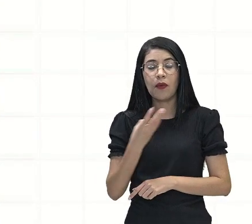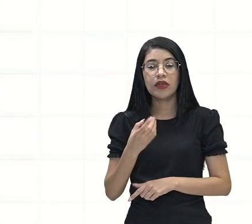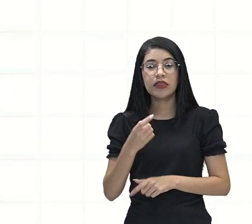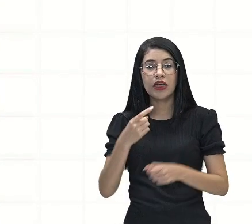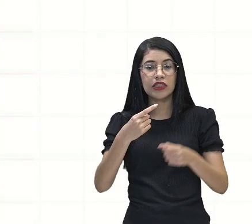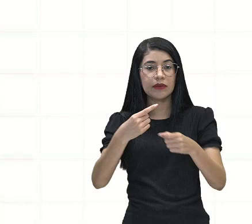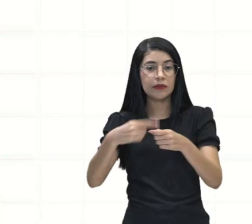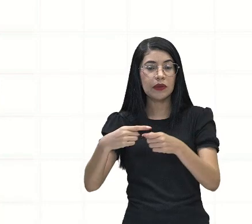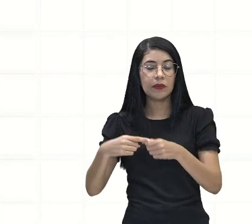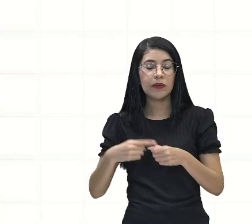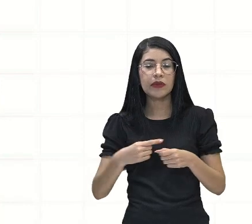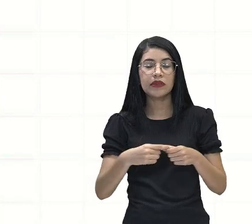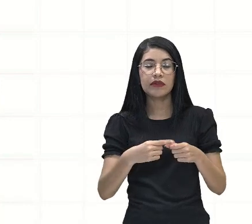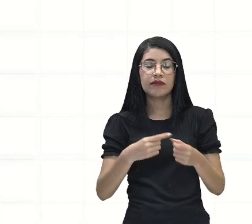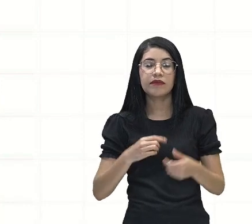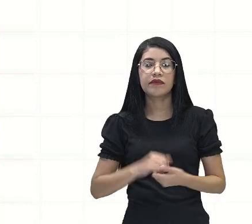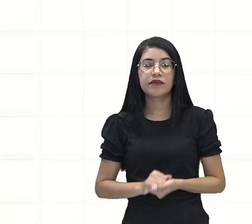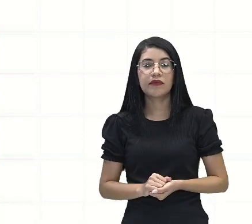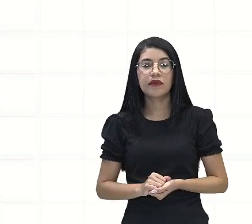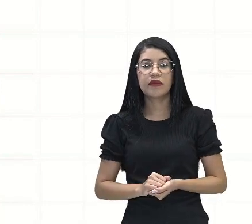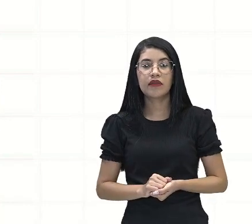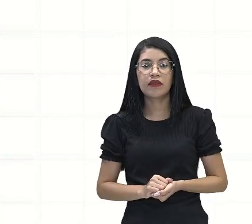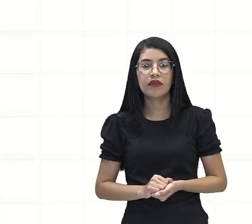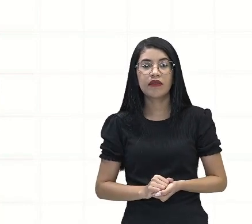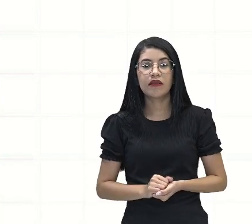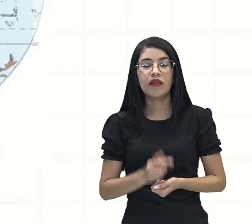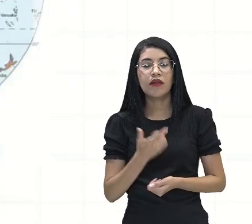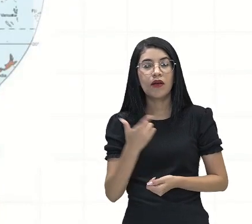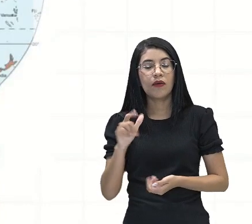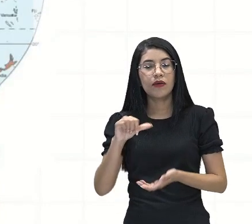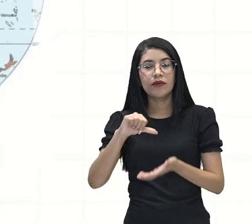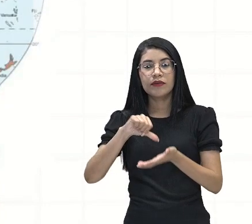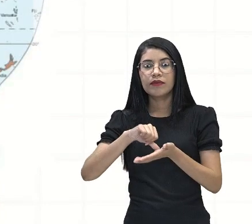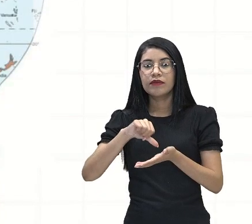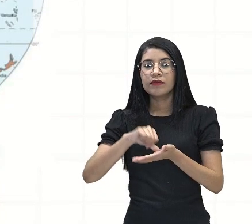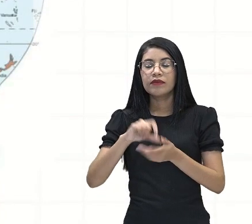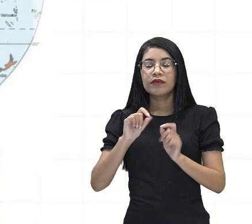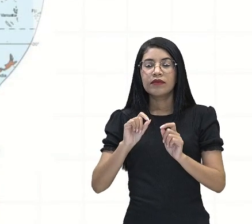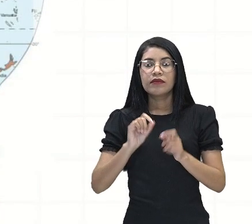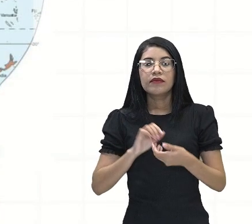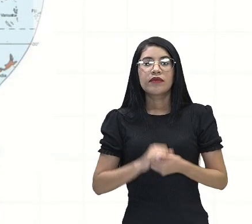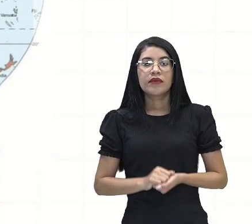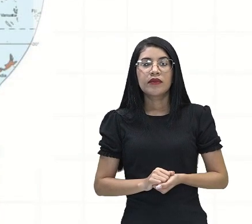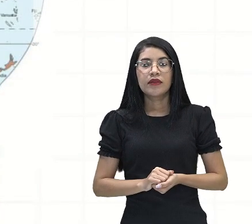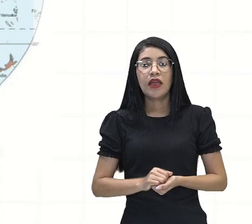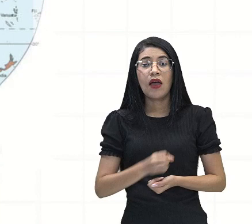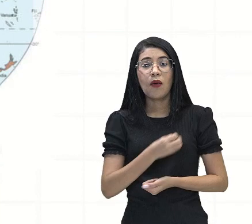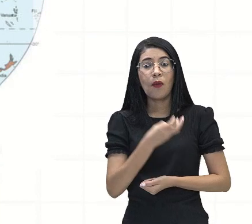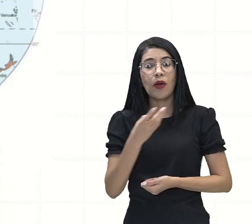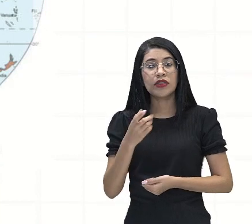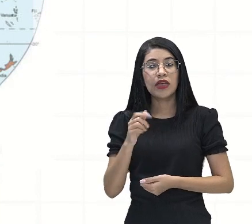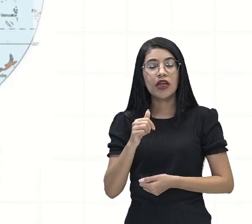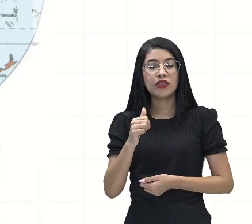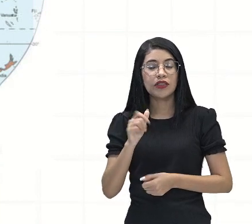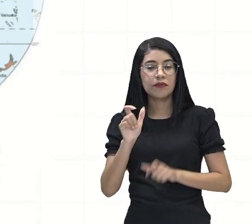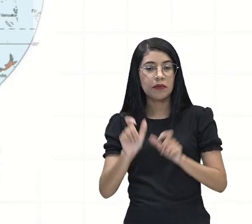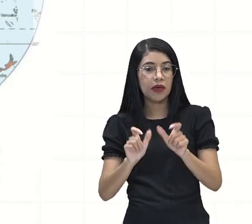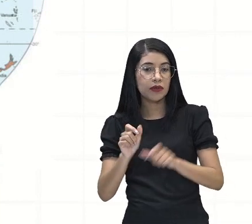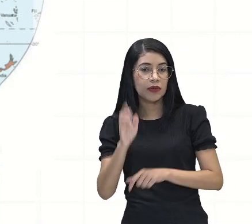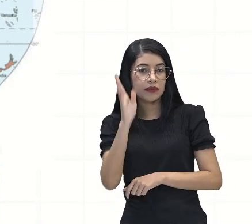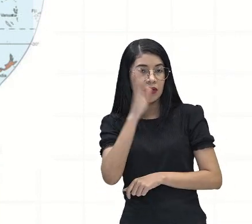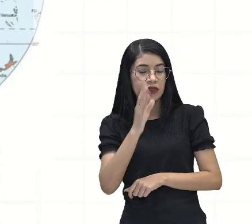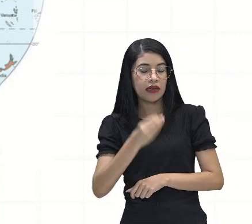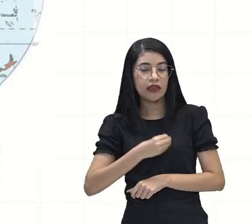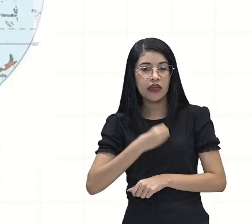municípios E aí a gente tem outro mapa que é o mapa dos brasileiros residentes no exterior então Aqui nós